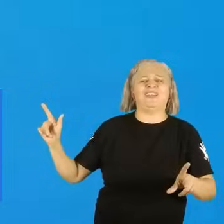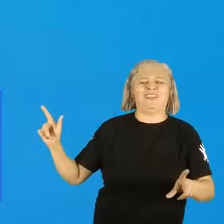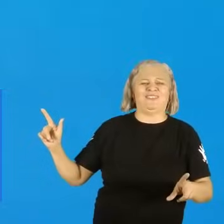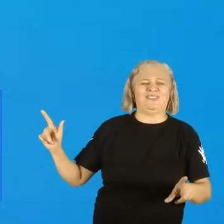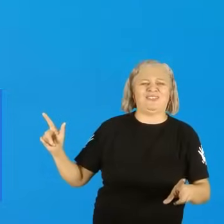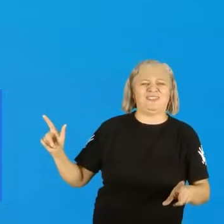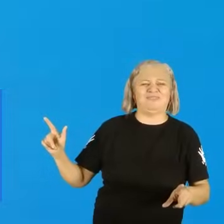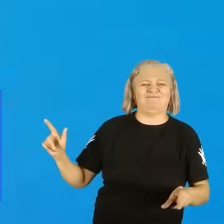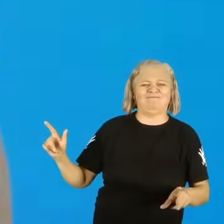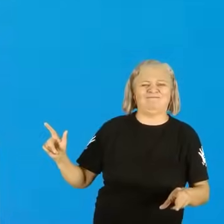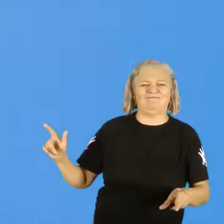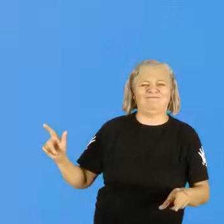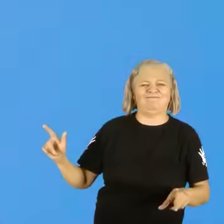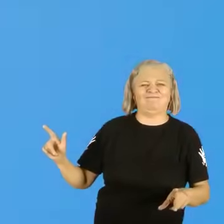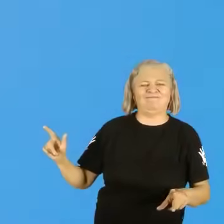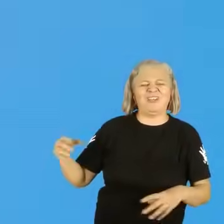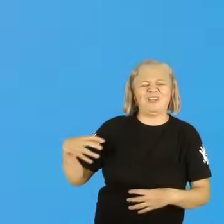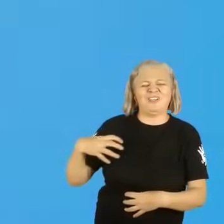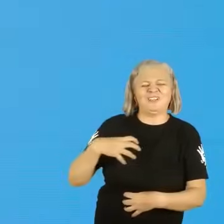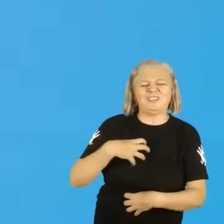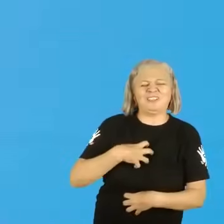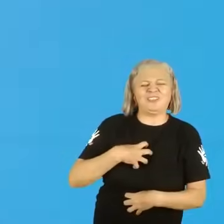Diferente. Cadê o irmão do aqui?